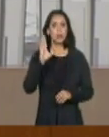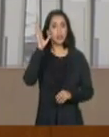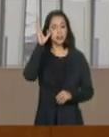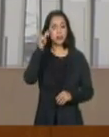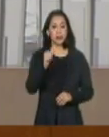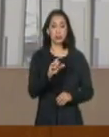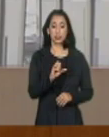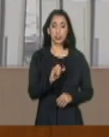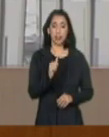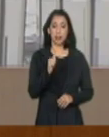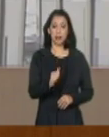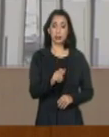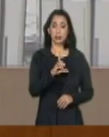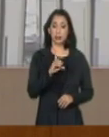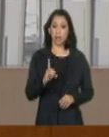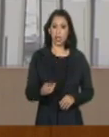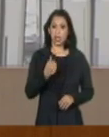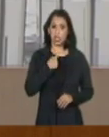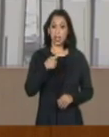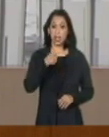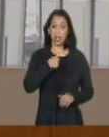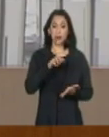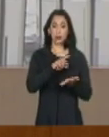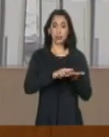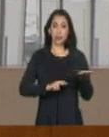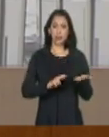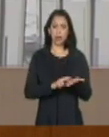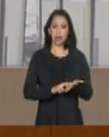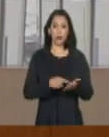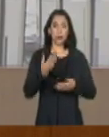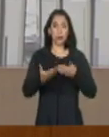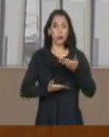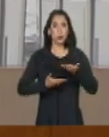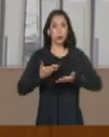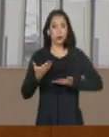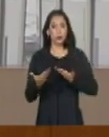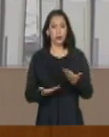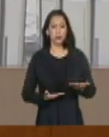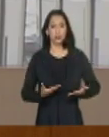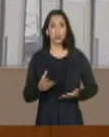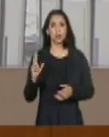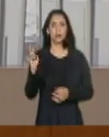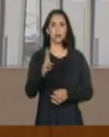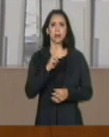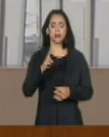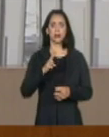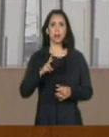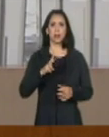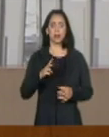fui o relator, porque ficou evidente lá que o compartilhamento tem que ser de valores globais.